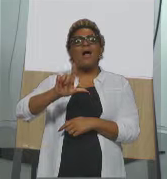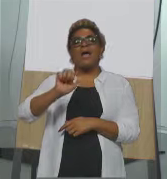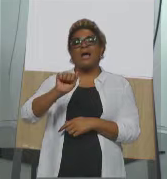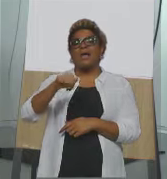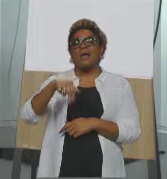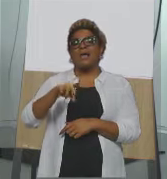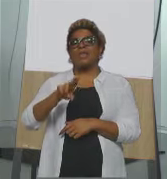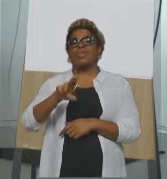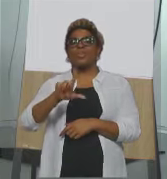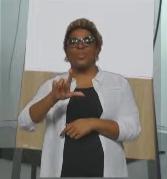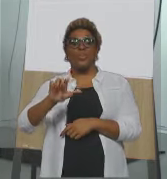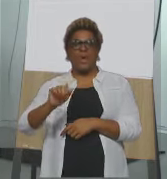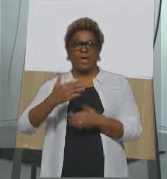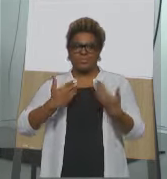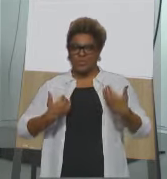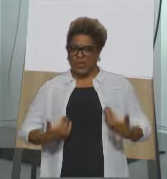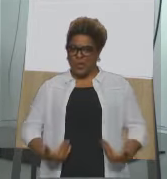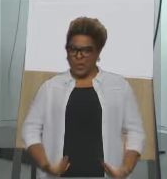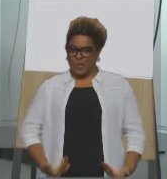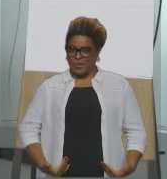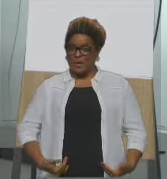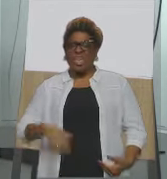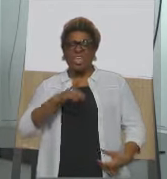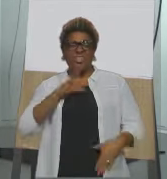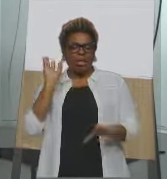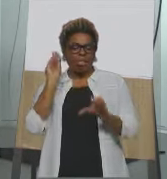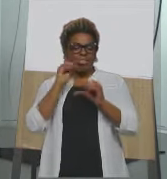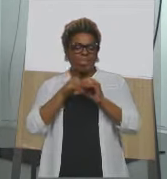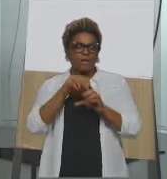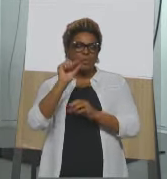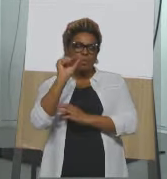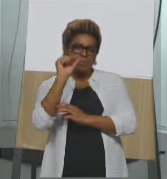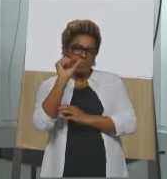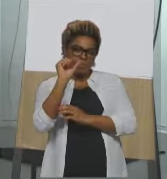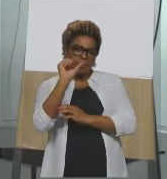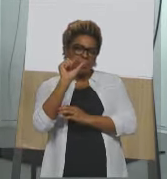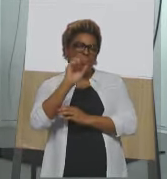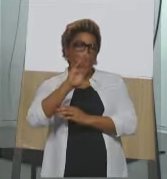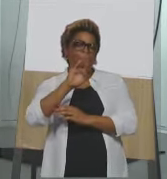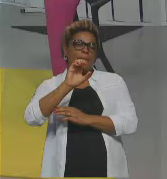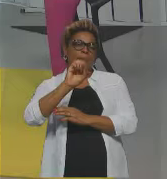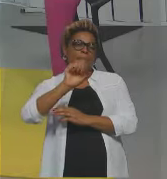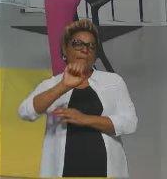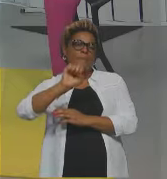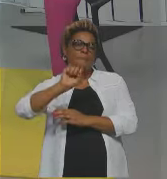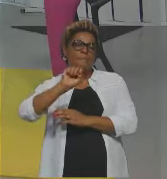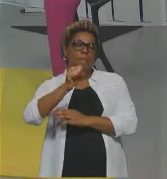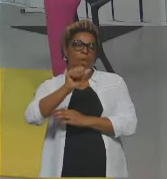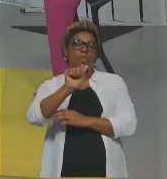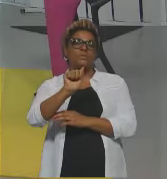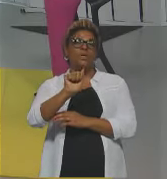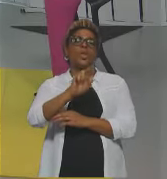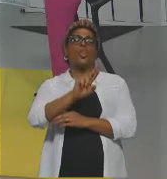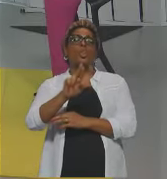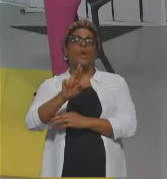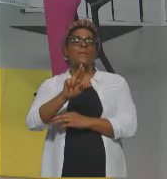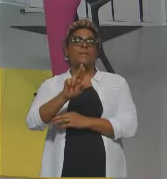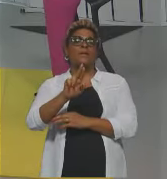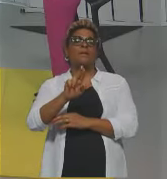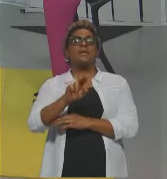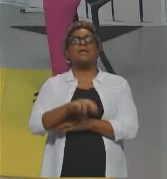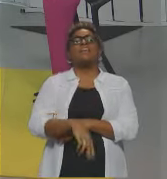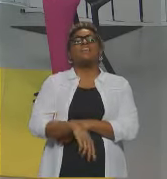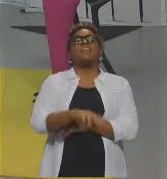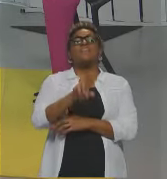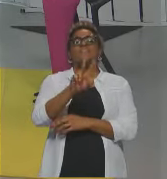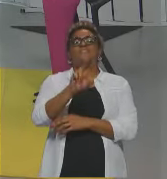vesícula biliar. Quem já viu aí matar uma galinha, né, já percebeu aí na hora que vai limpar o ser